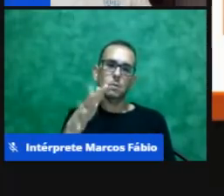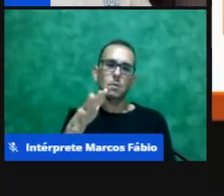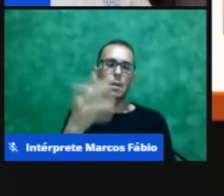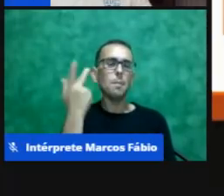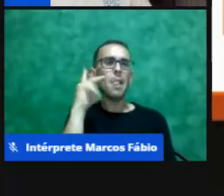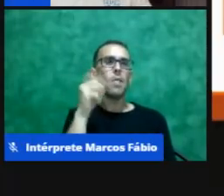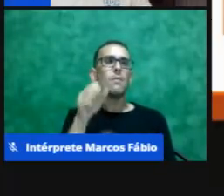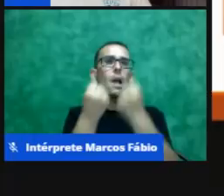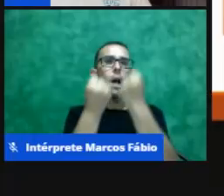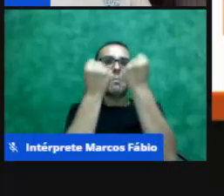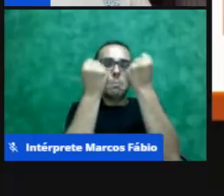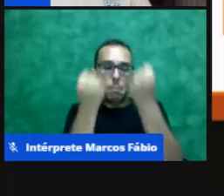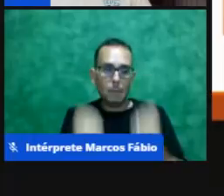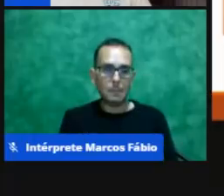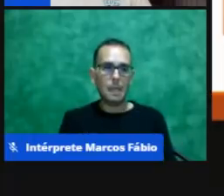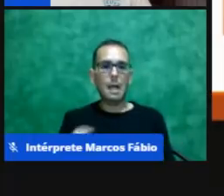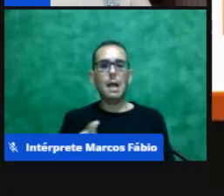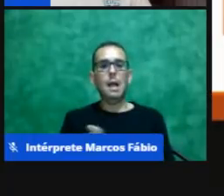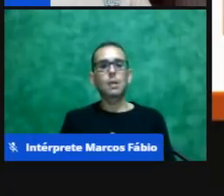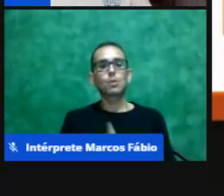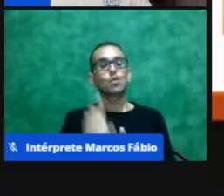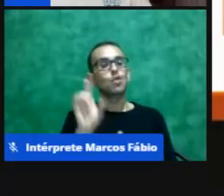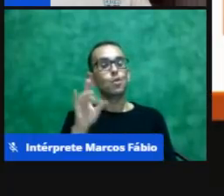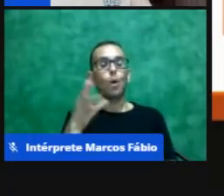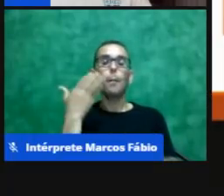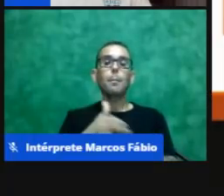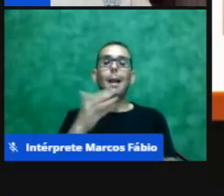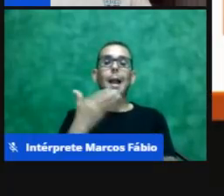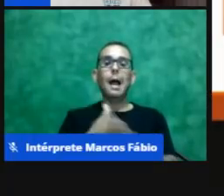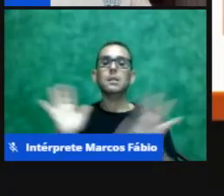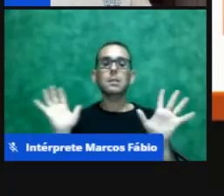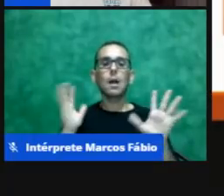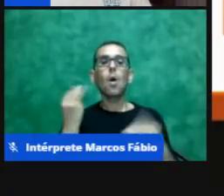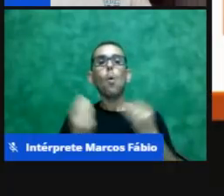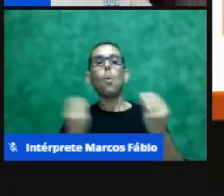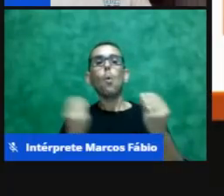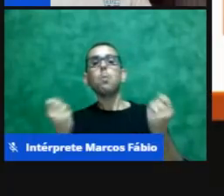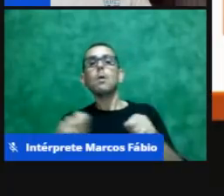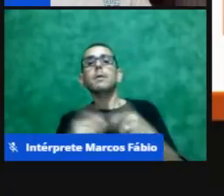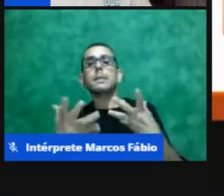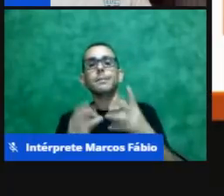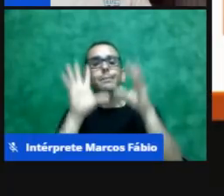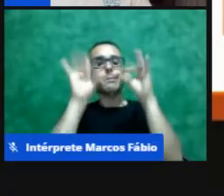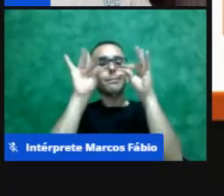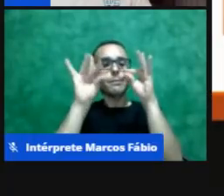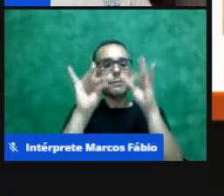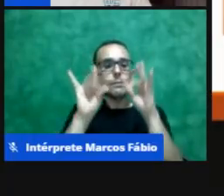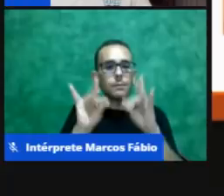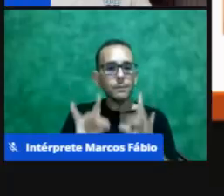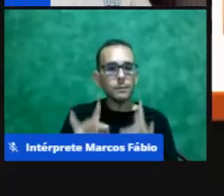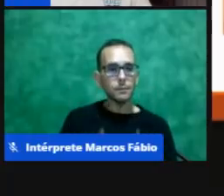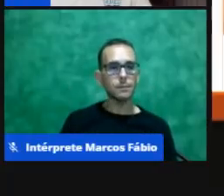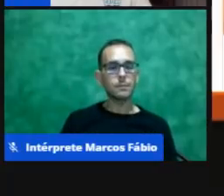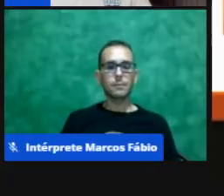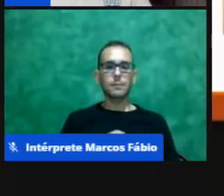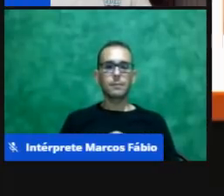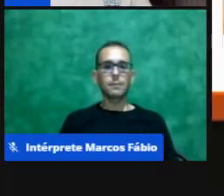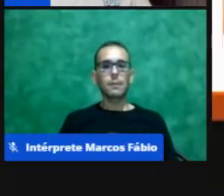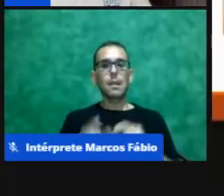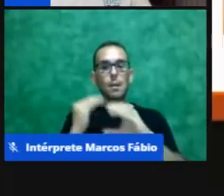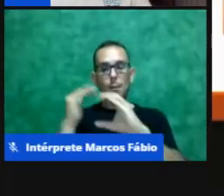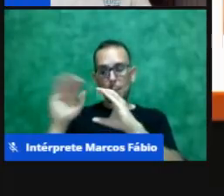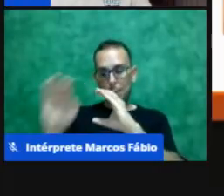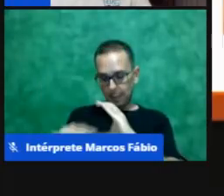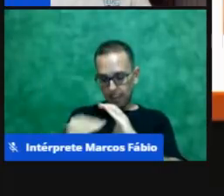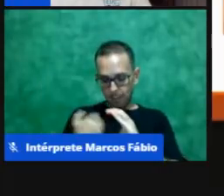muito extenso, né? Somente da parte prática, né? Como realizar. Então, aquela descrição eles realizavam na prática, mandava para